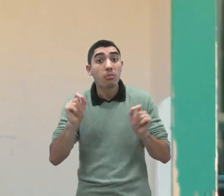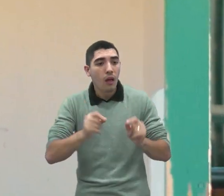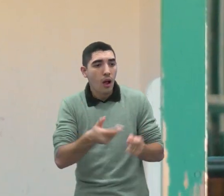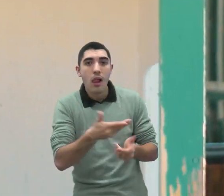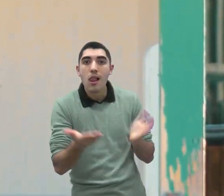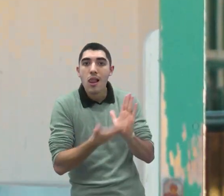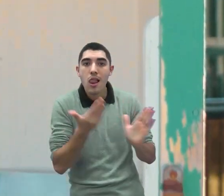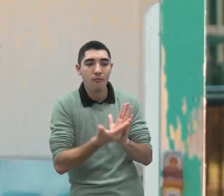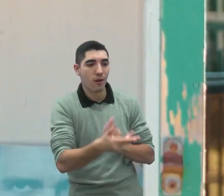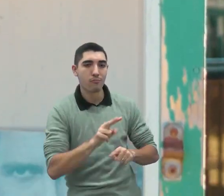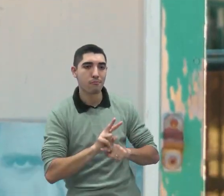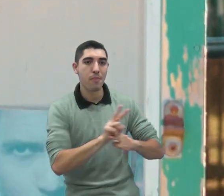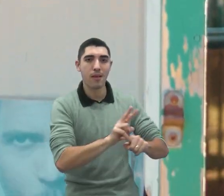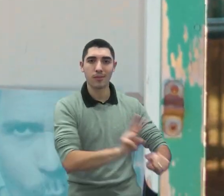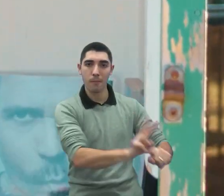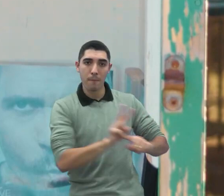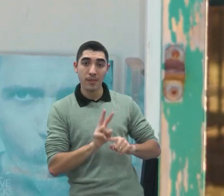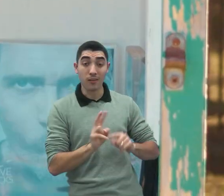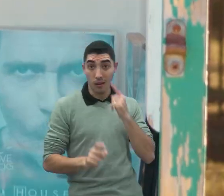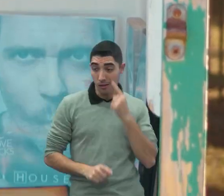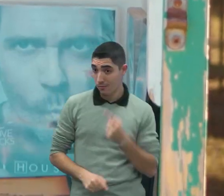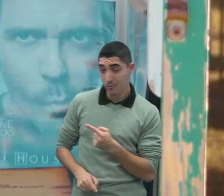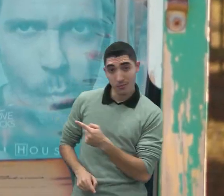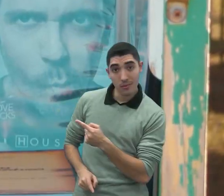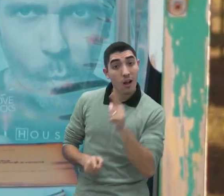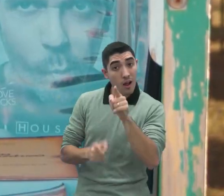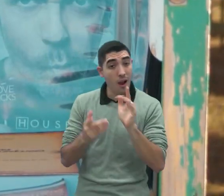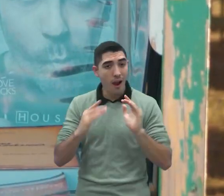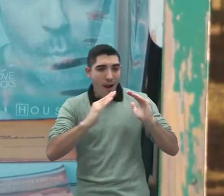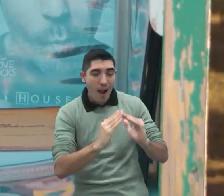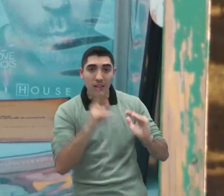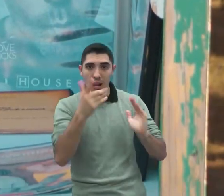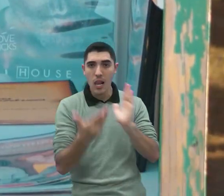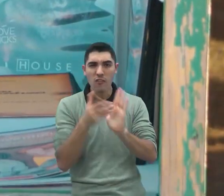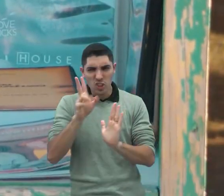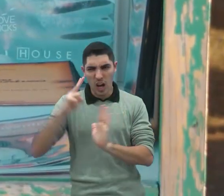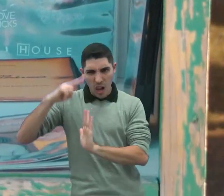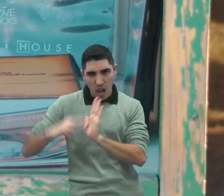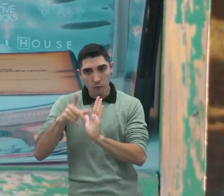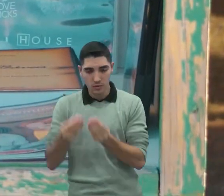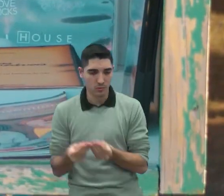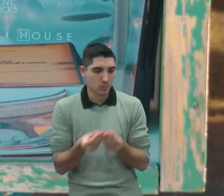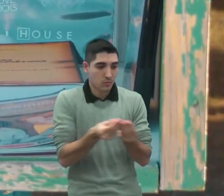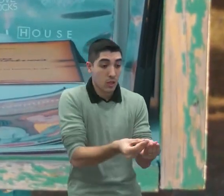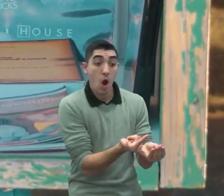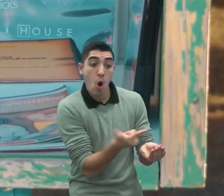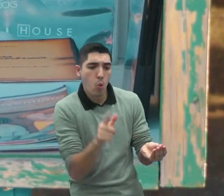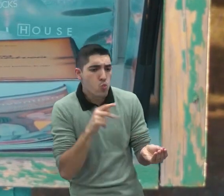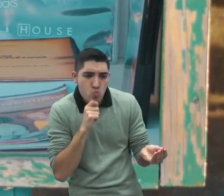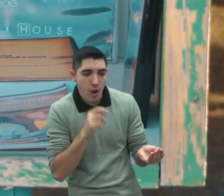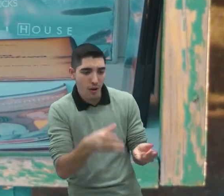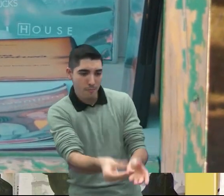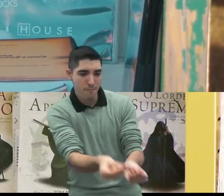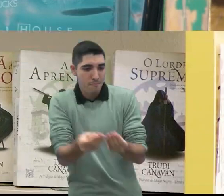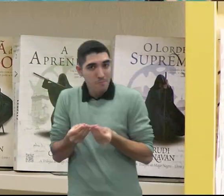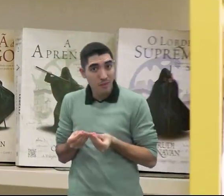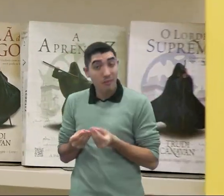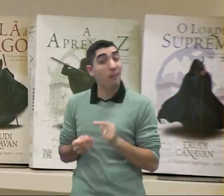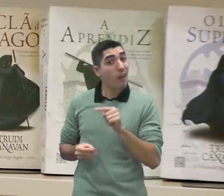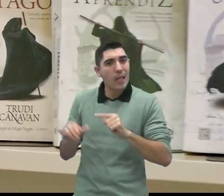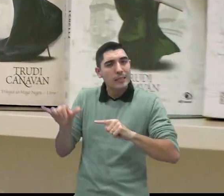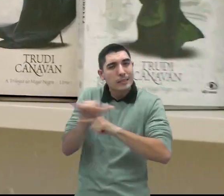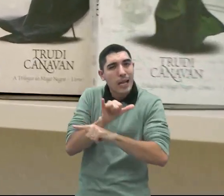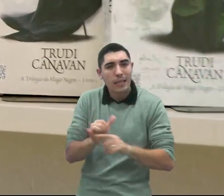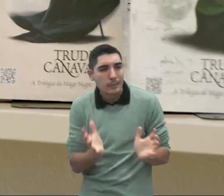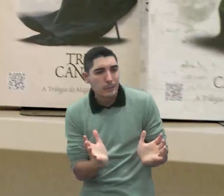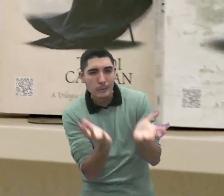barganha literária. São essas casinhas onde você pode deixar um livro que já leu e pegar outro. É uma iniciativa muito